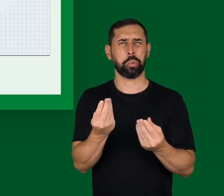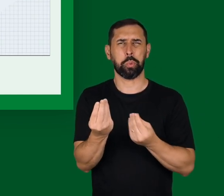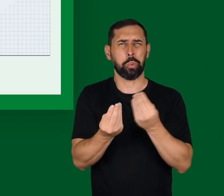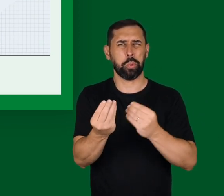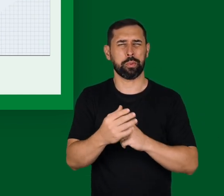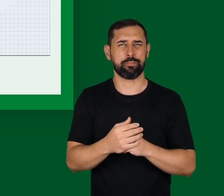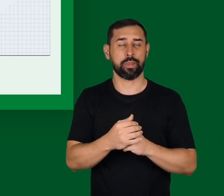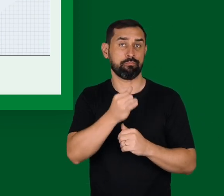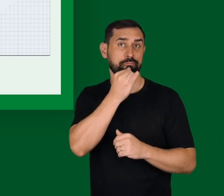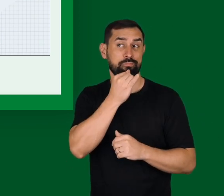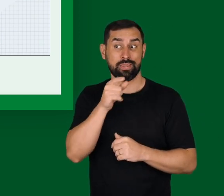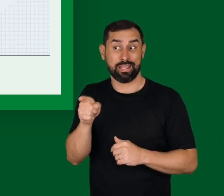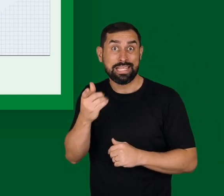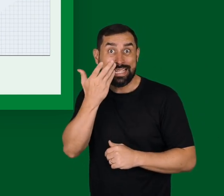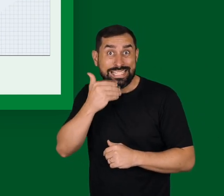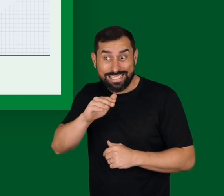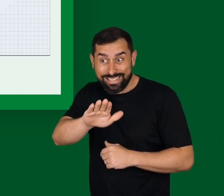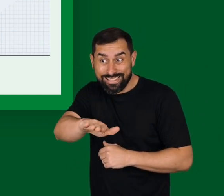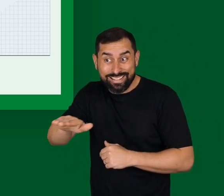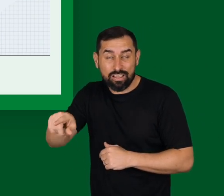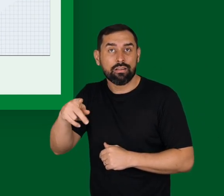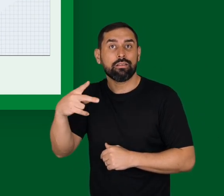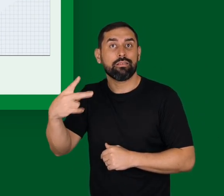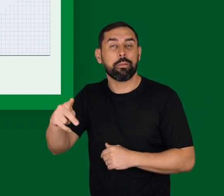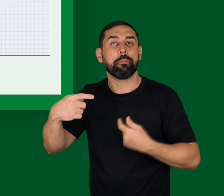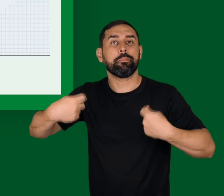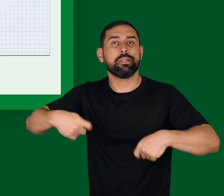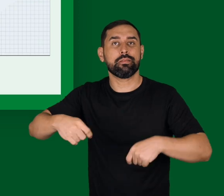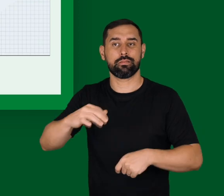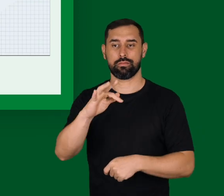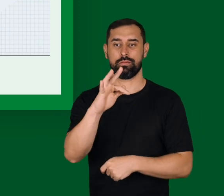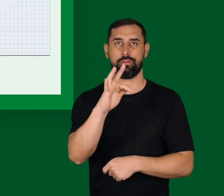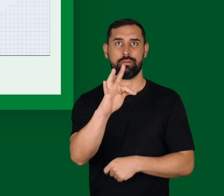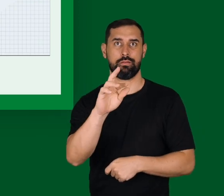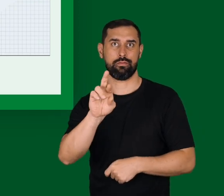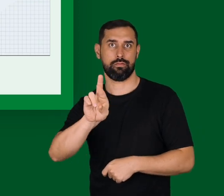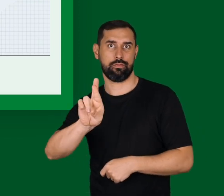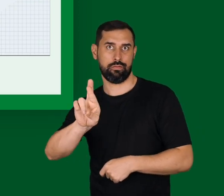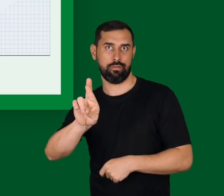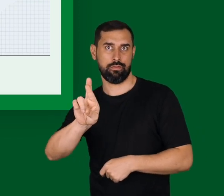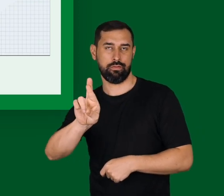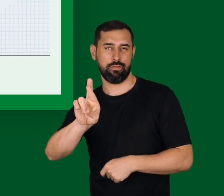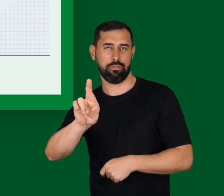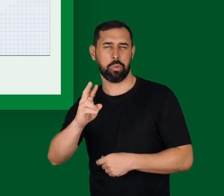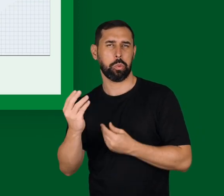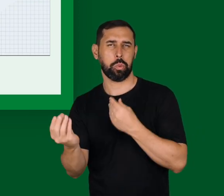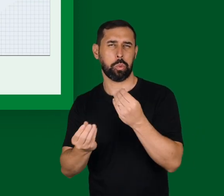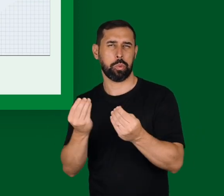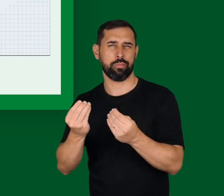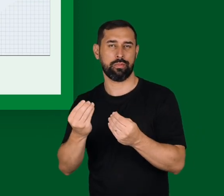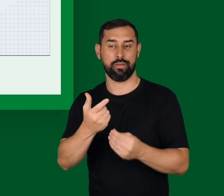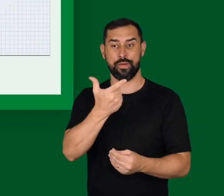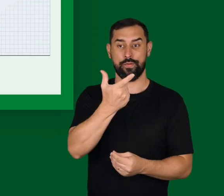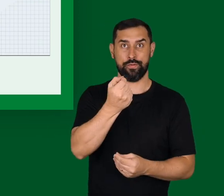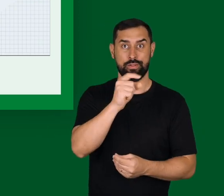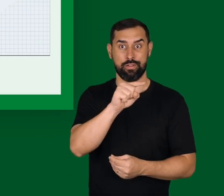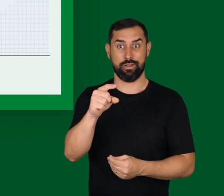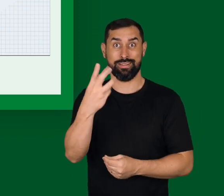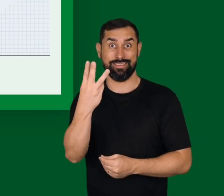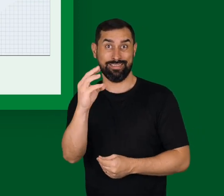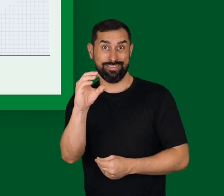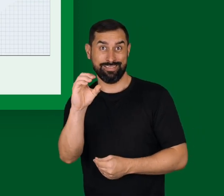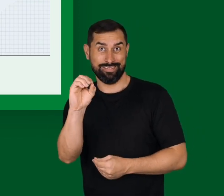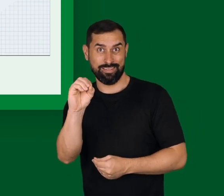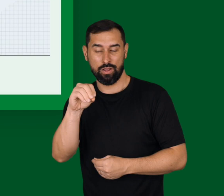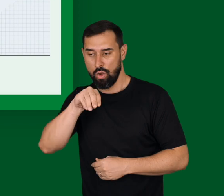falando de frequência respiratória na criança, a gente está falando de manter uma ventilação de 20 a 30 respirações